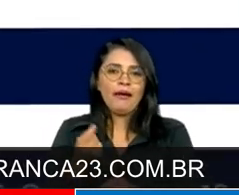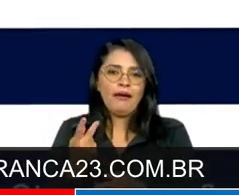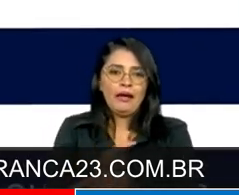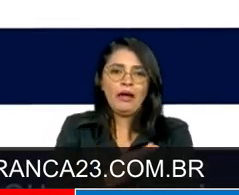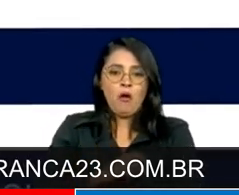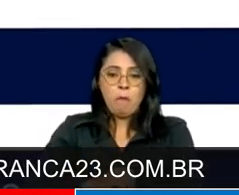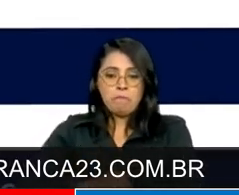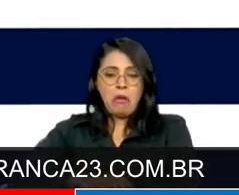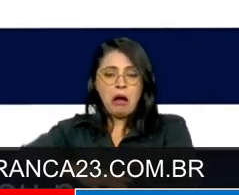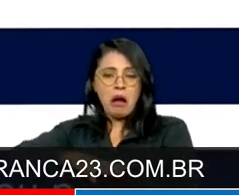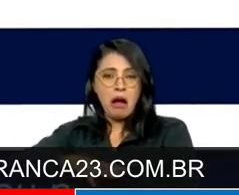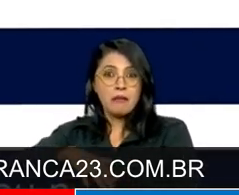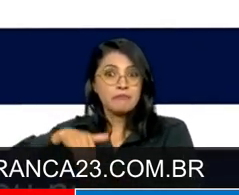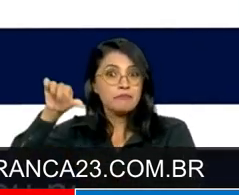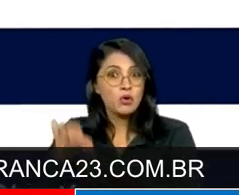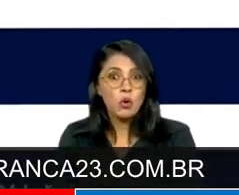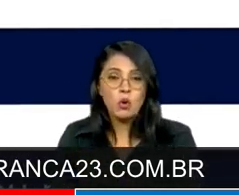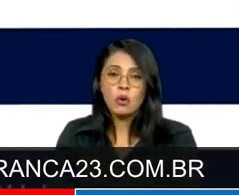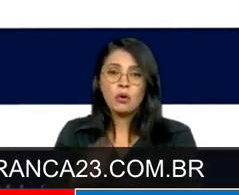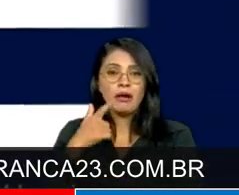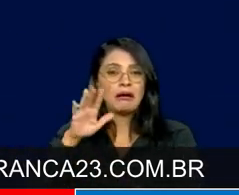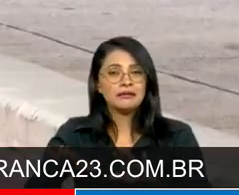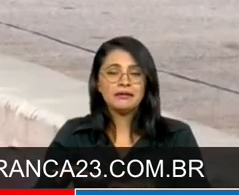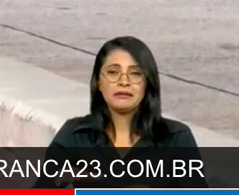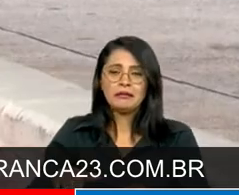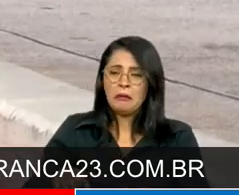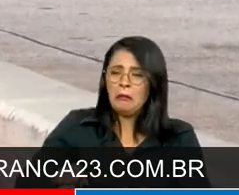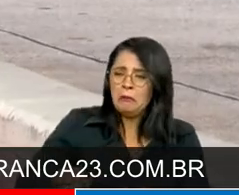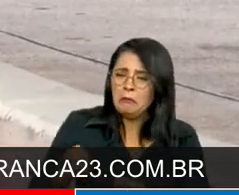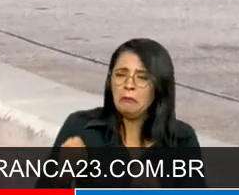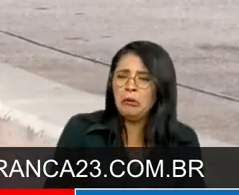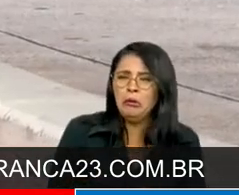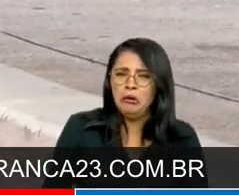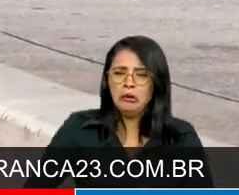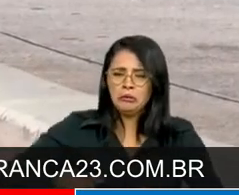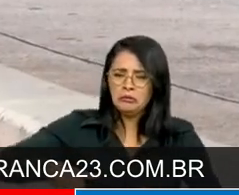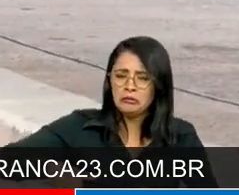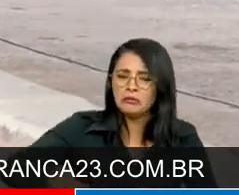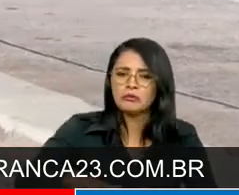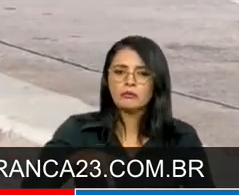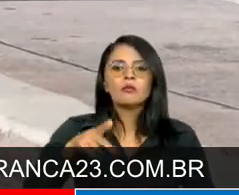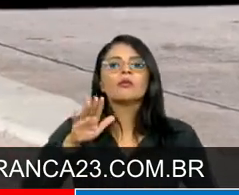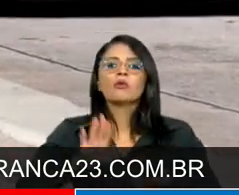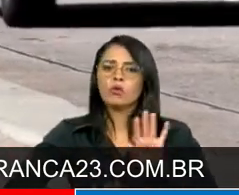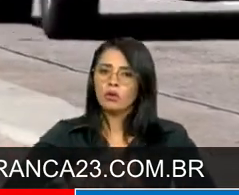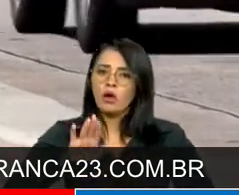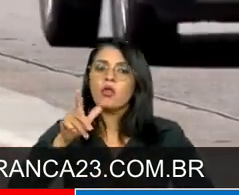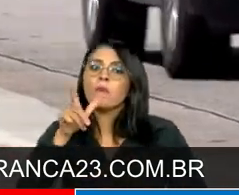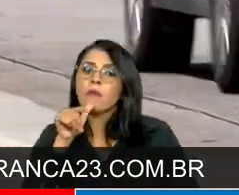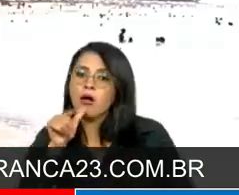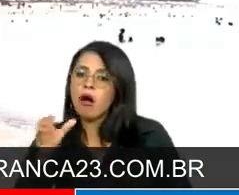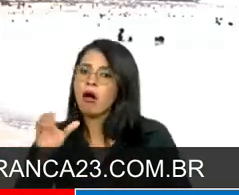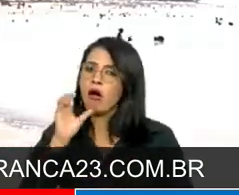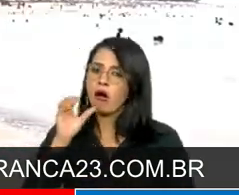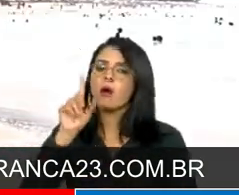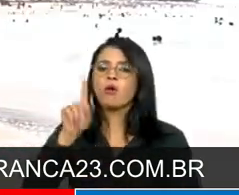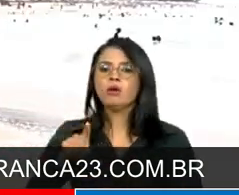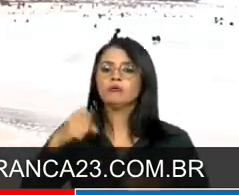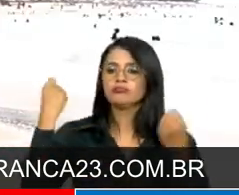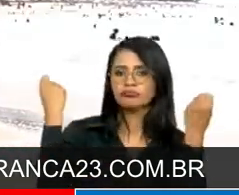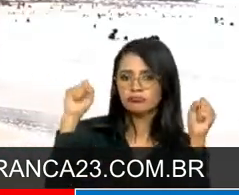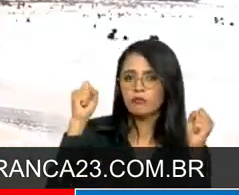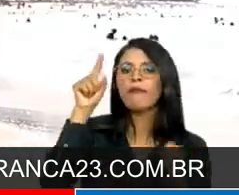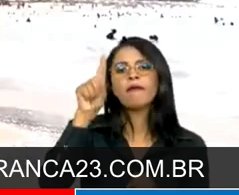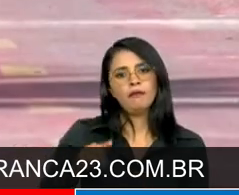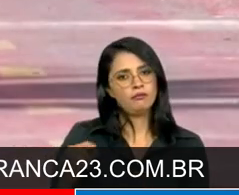do inchaço, a sensação de peso nas pernas. Tomar cuidados como hidratar-se bem e fazer exercícios são algumas das ações